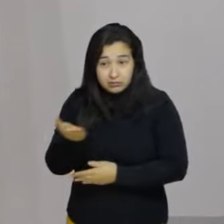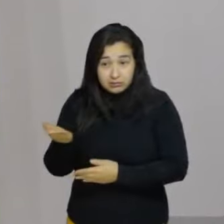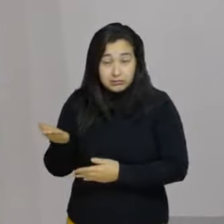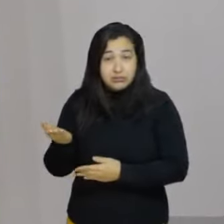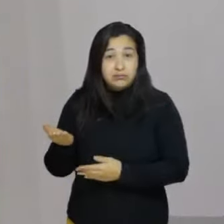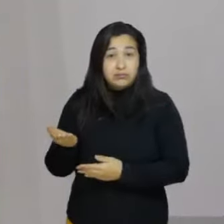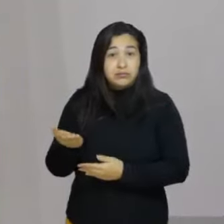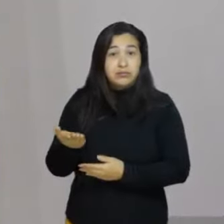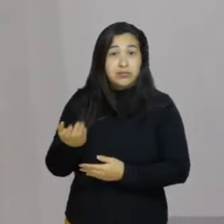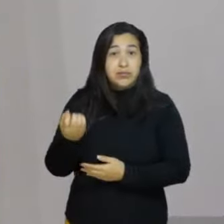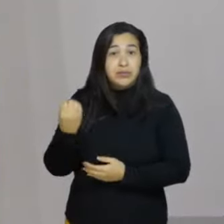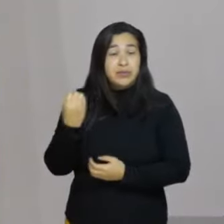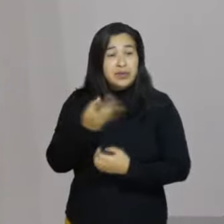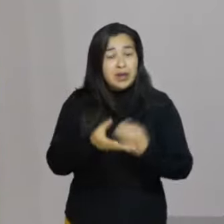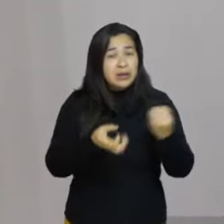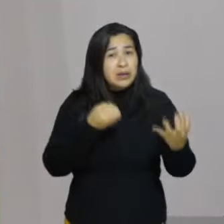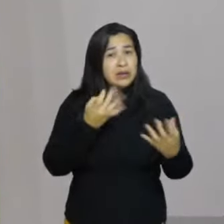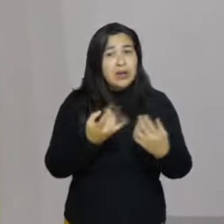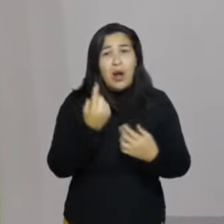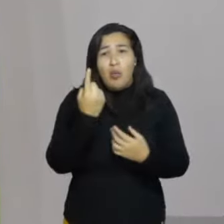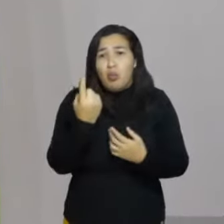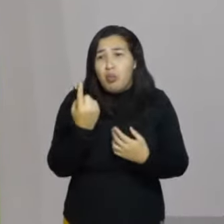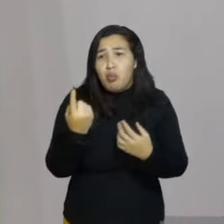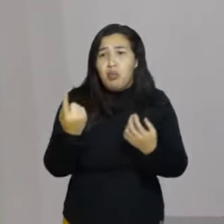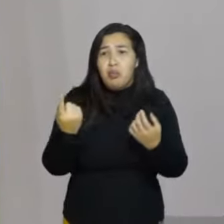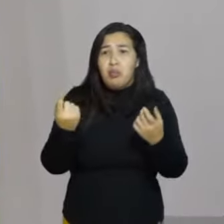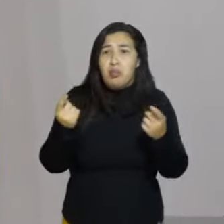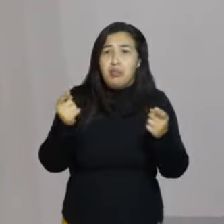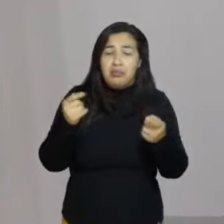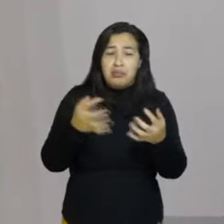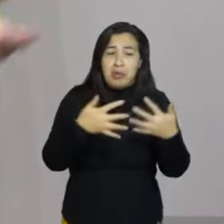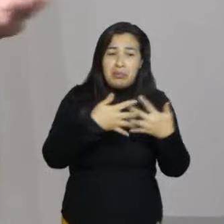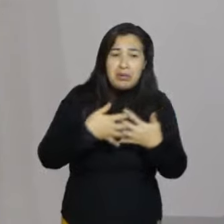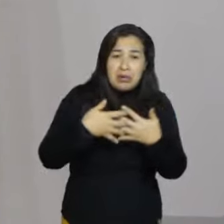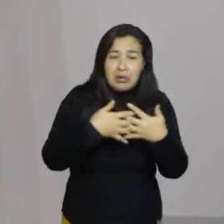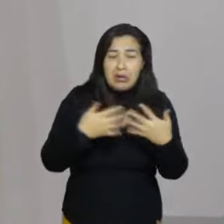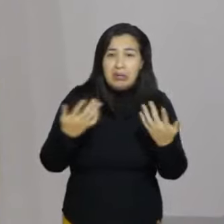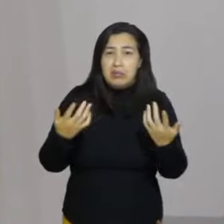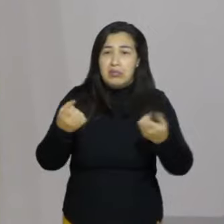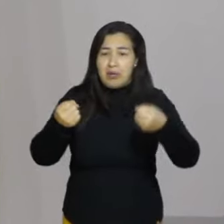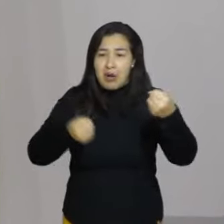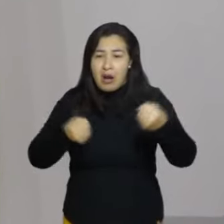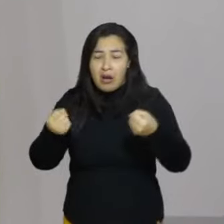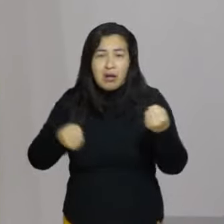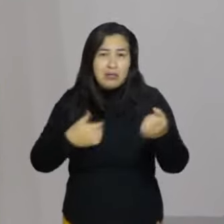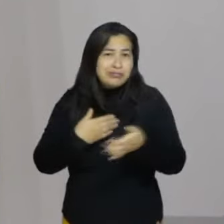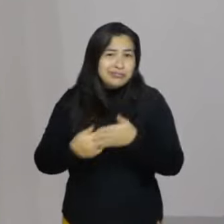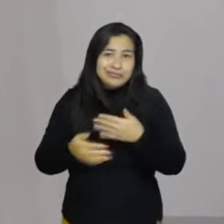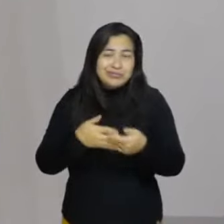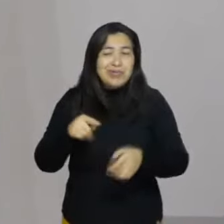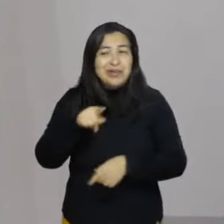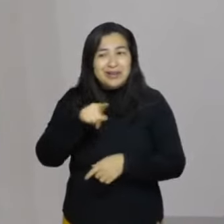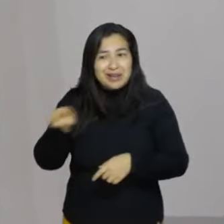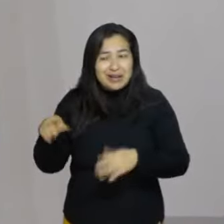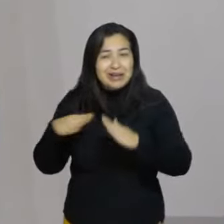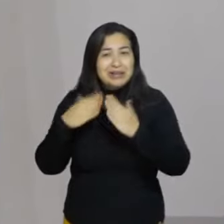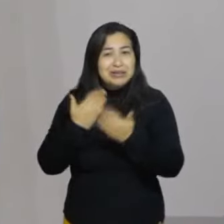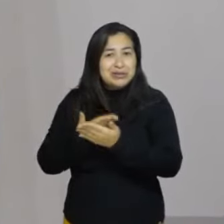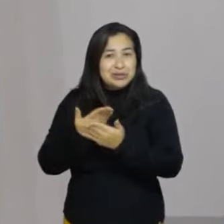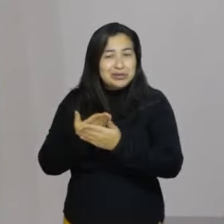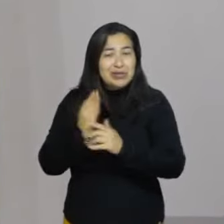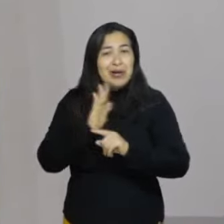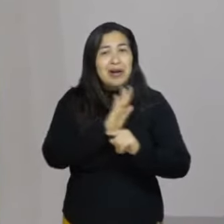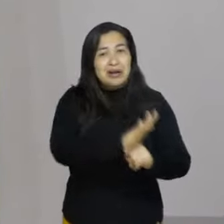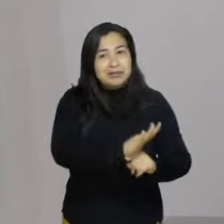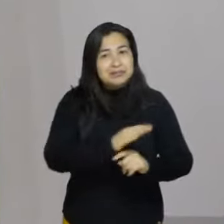a mandar, que seja um caminhão, que seja uma caminhonete, que seja um carro, mandou para lá para ajudar com donativos, para ajudar nossos irmãos de